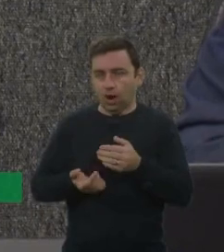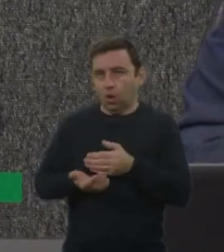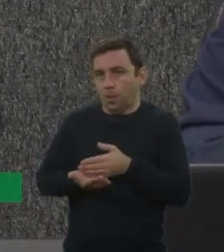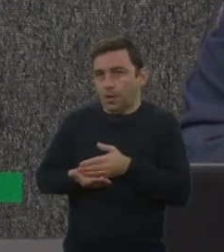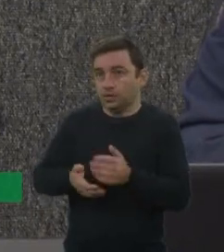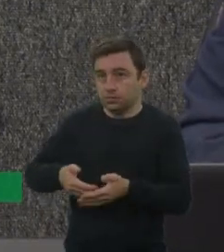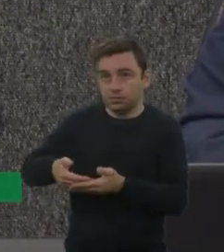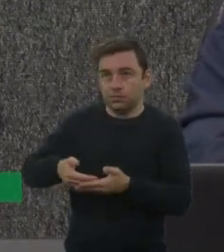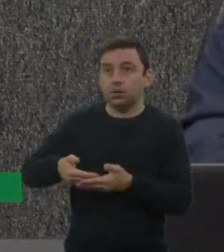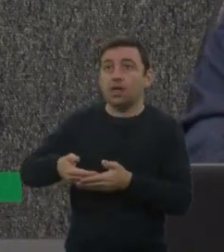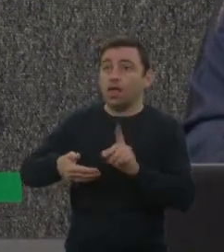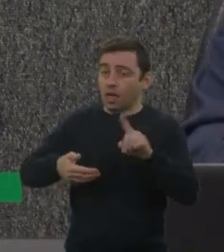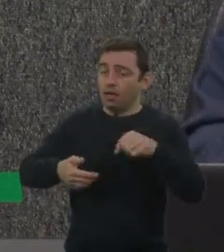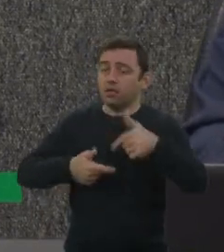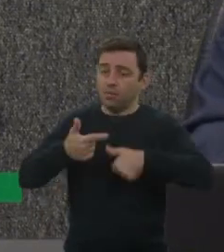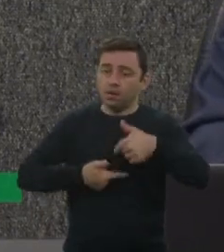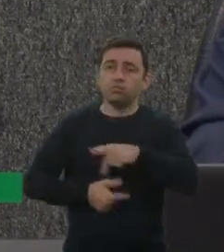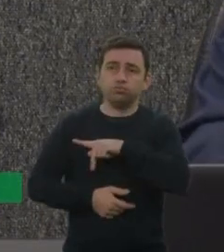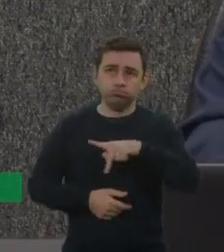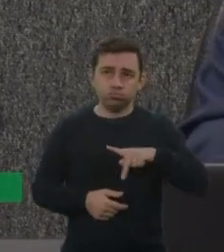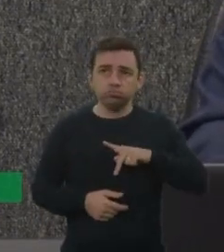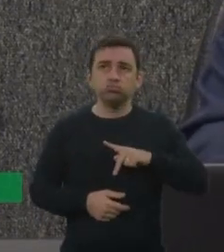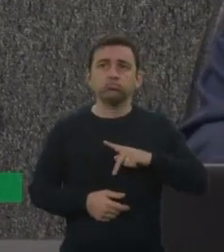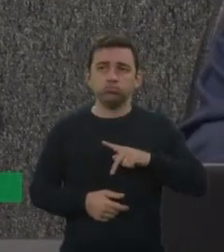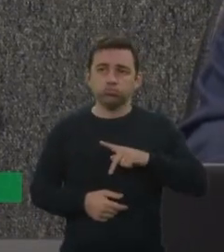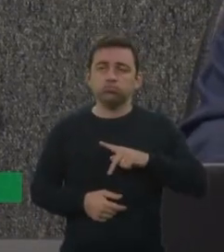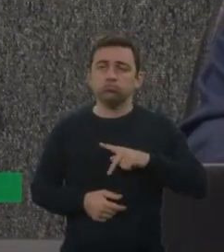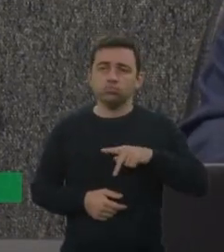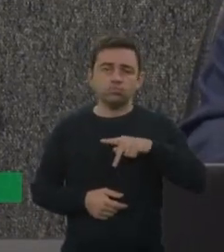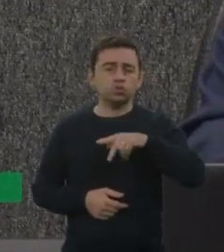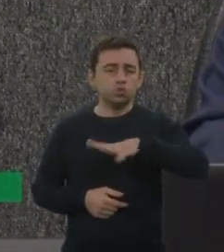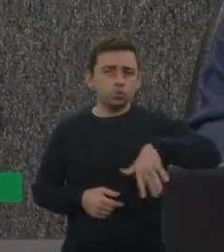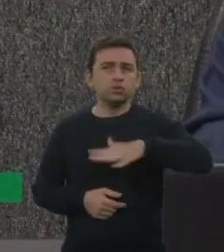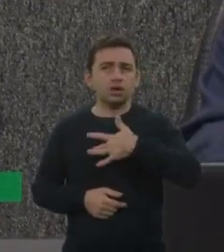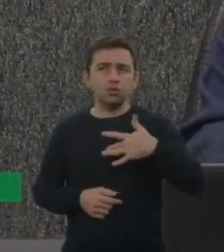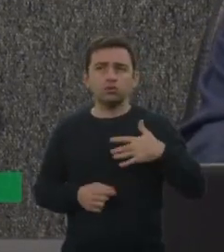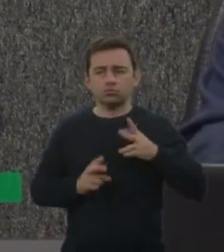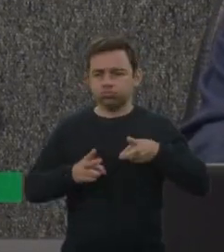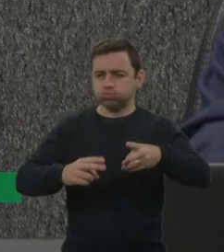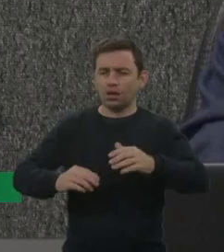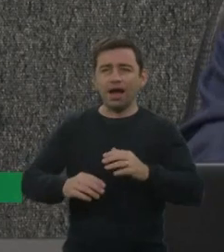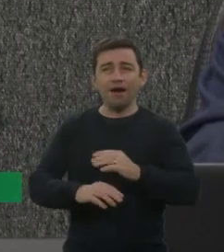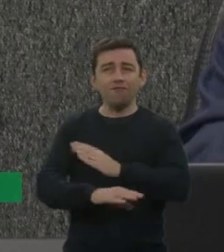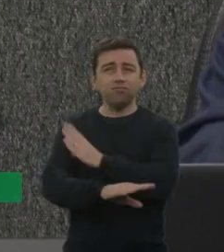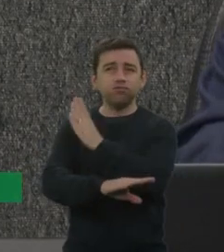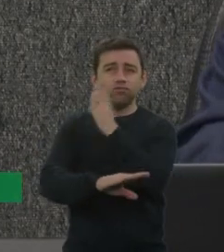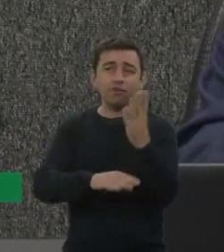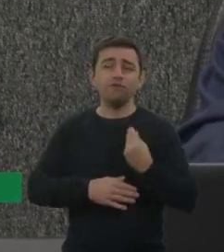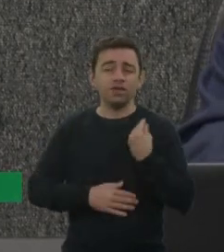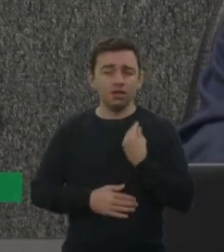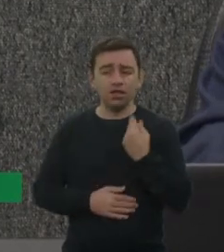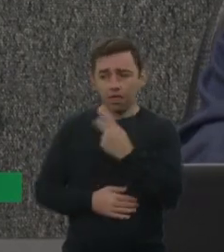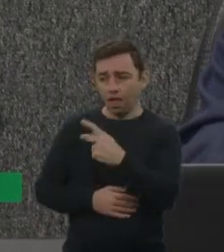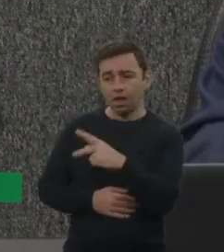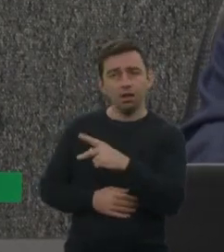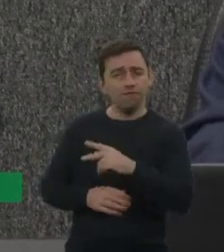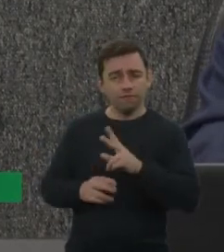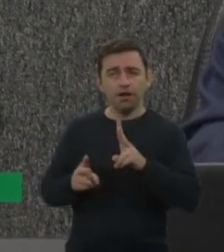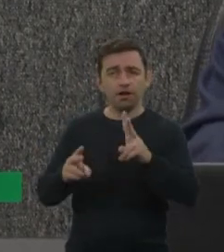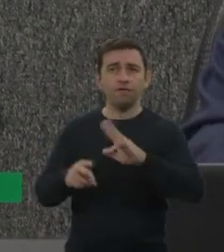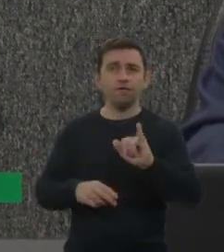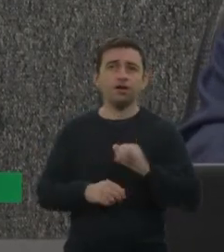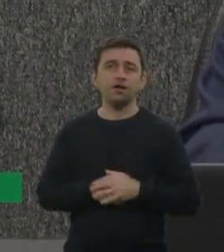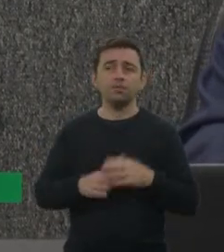é do serviço público de saúde para o longo da vida. E nisso a gente precisa discutir. Pelo menos, no